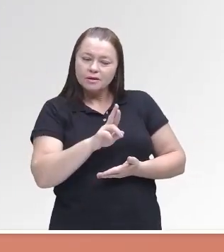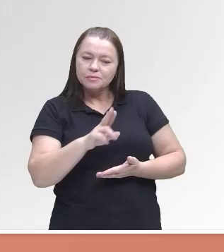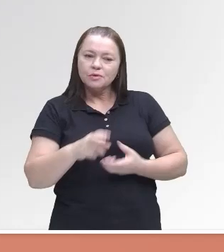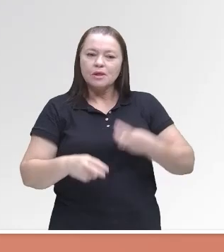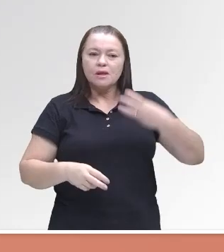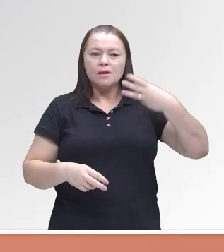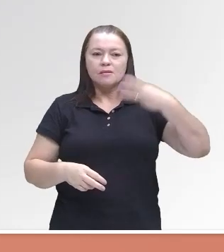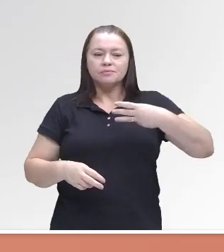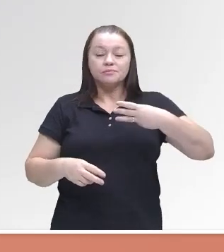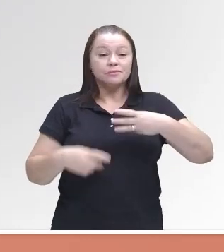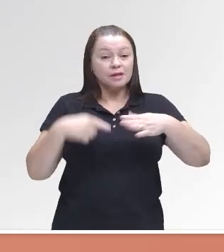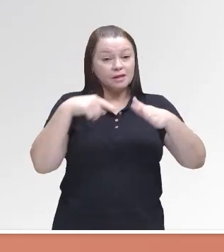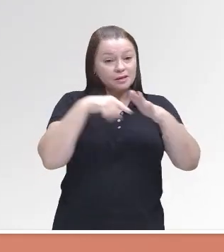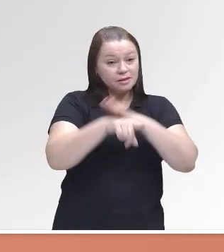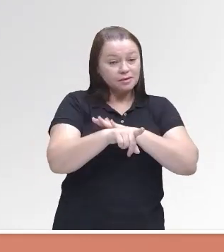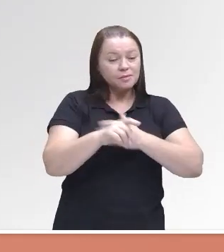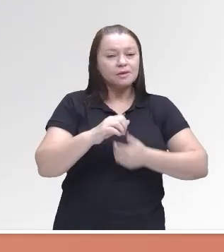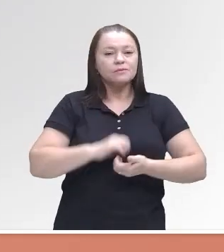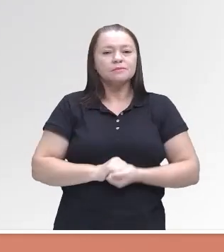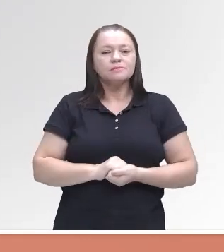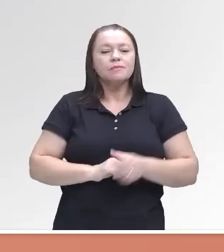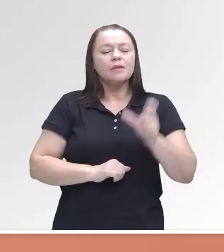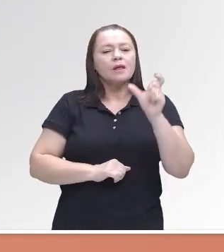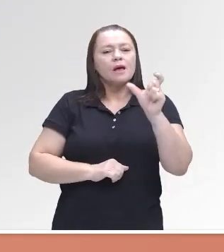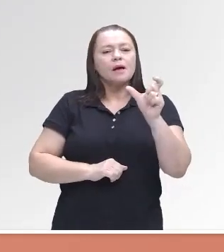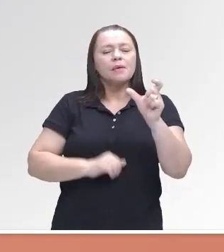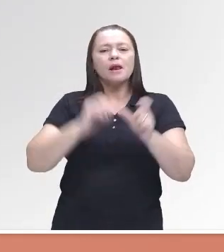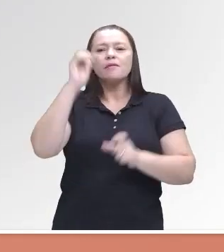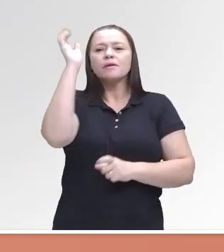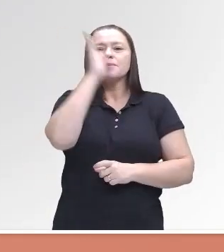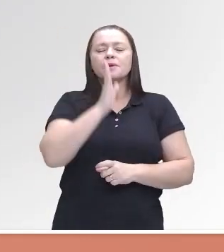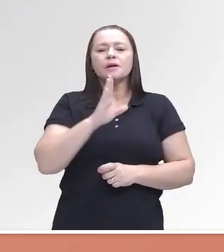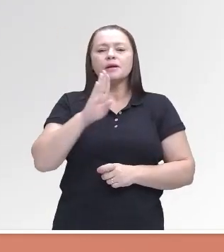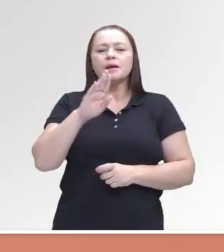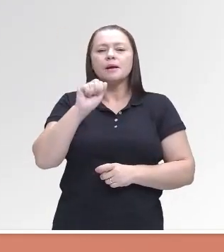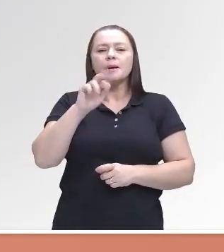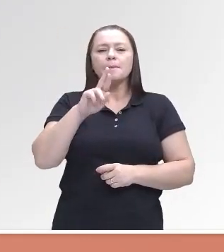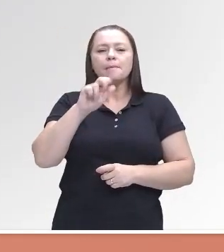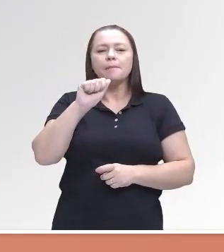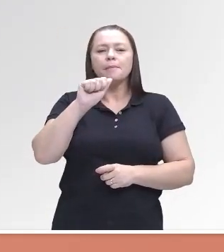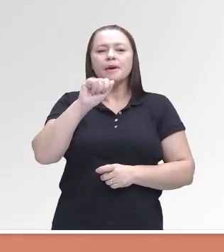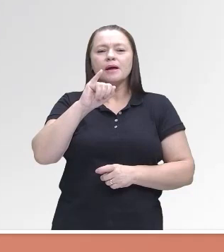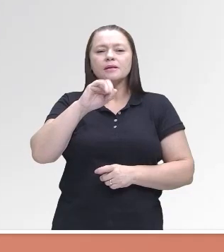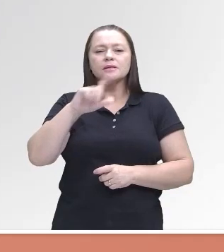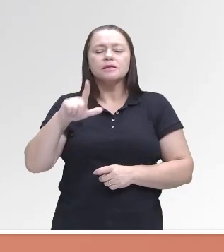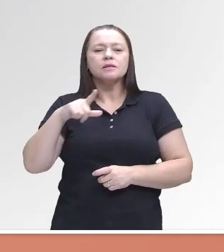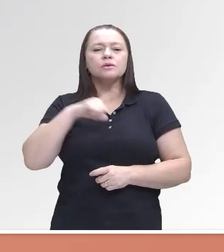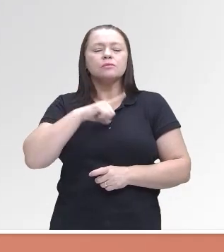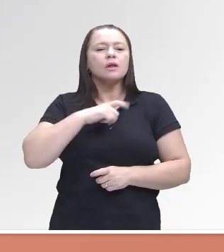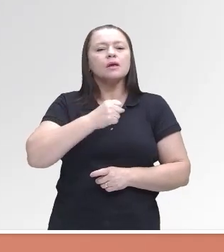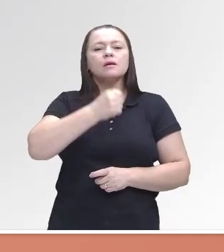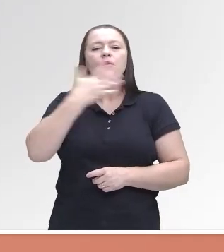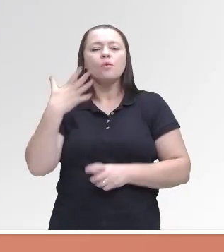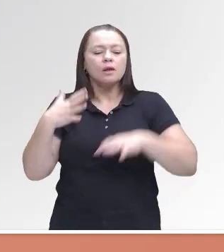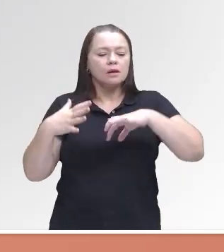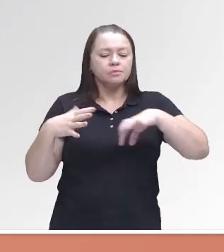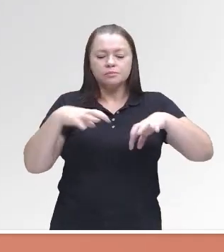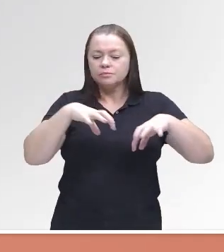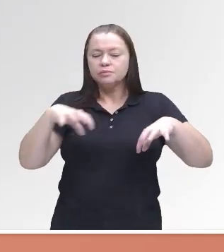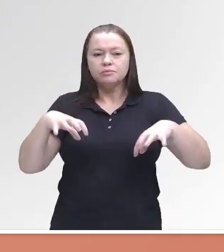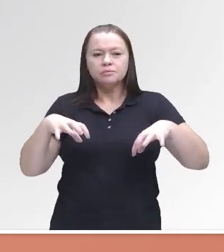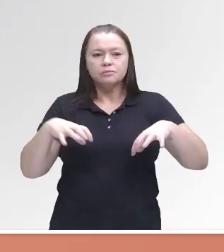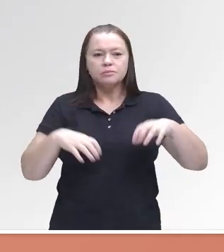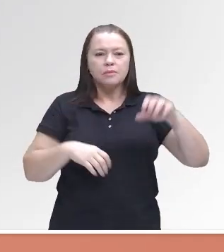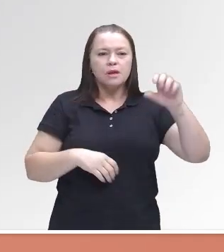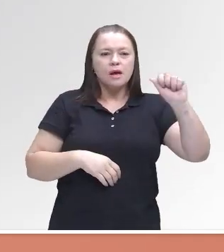3. A palavra Brasil possui 2 sílabas, 6